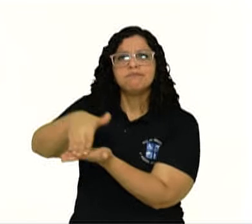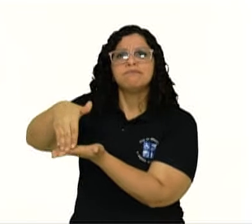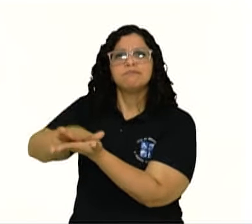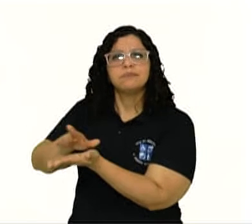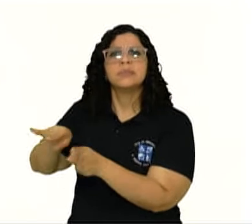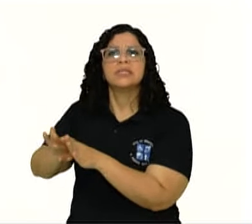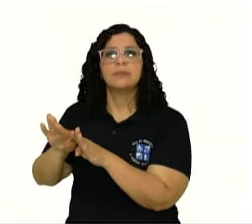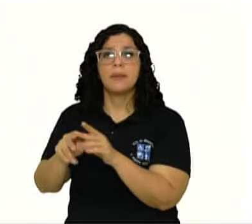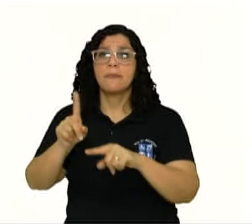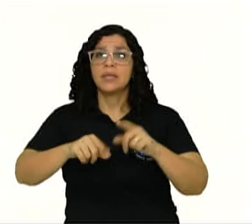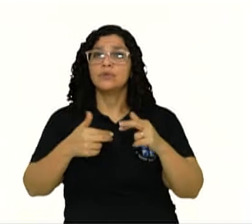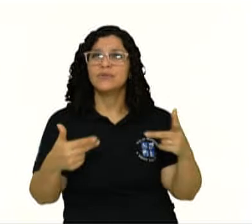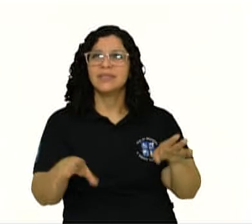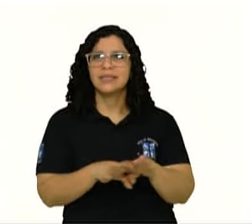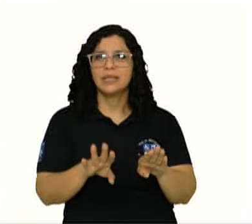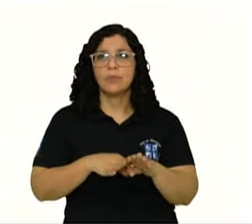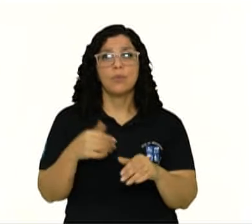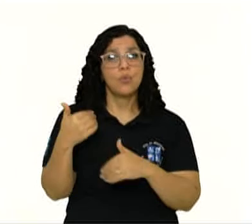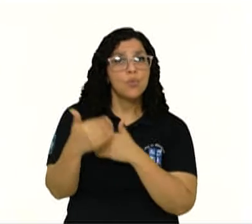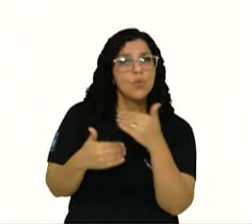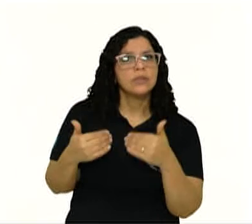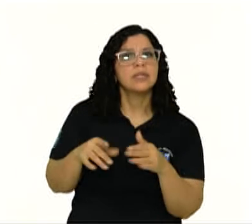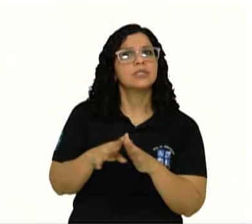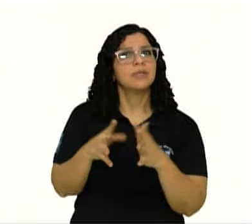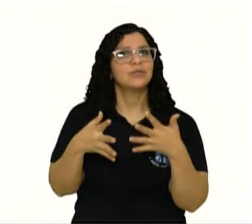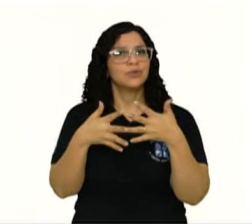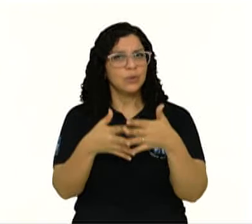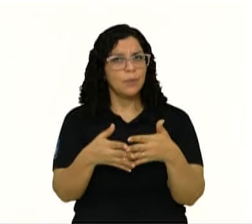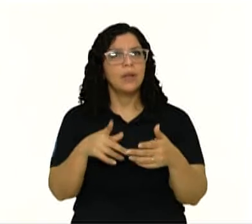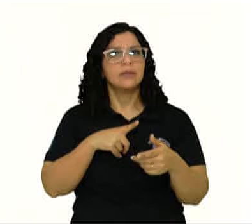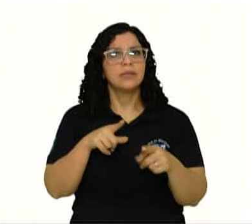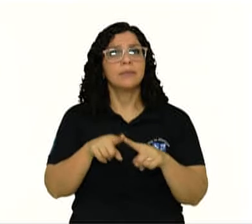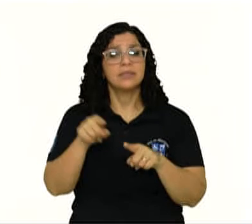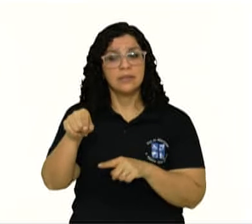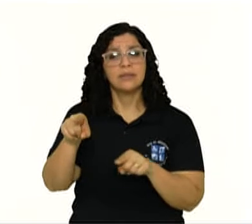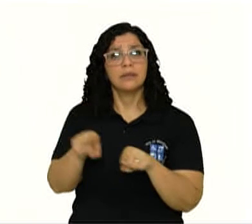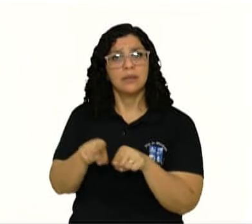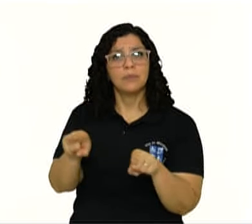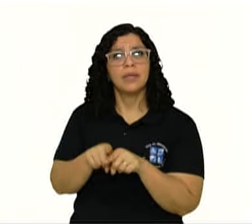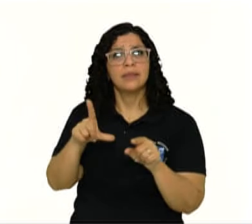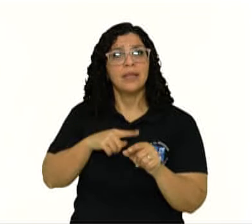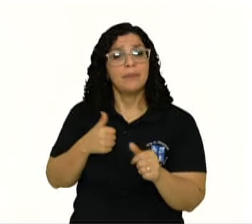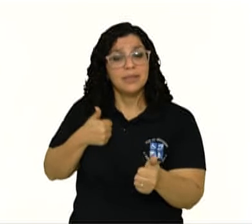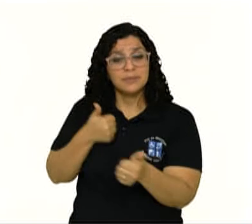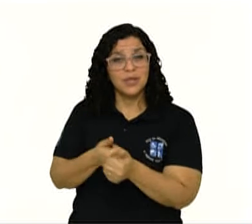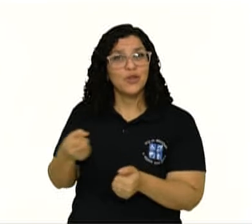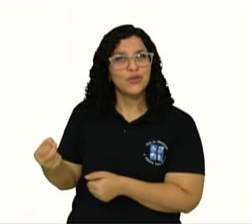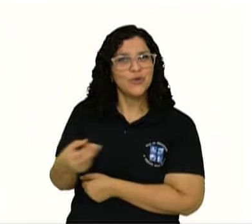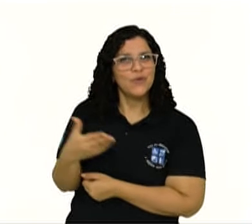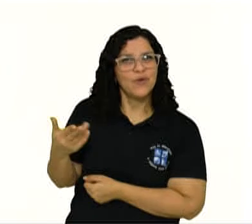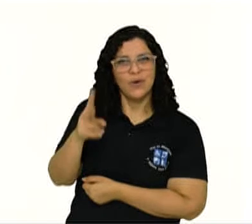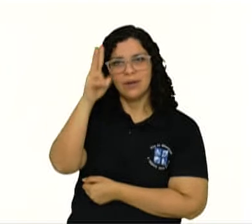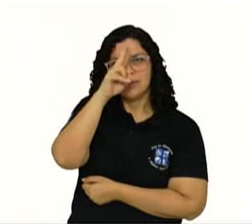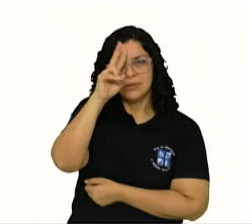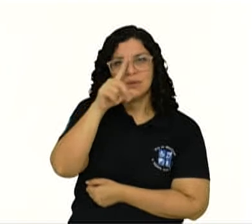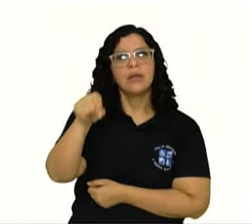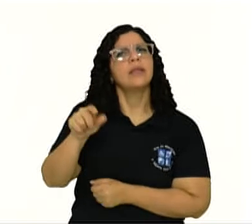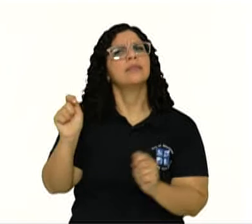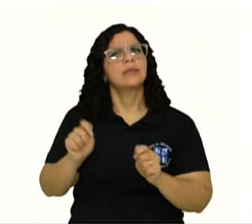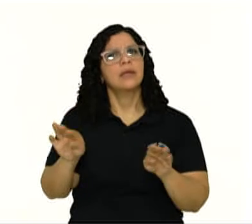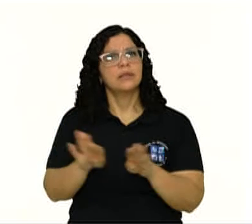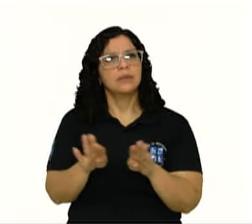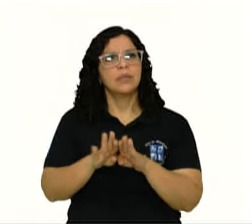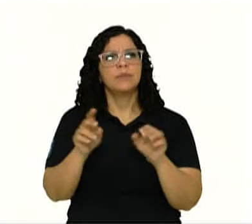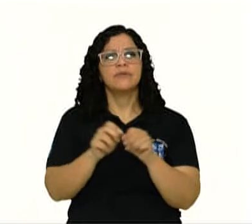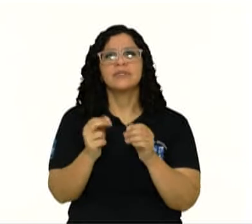diferentes, né? Por mais que seja um processo um pouco mais complexo, ele também, e mais recente na história, ela também